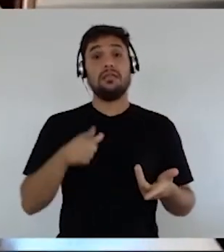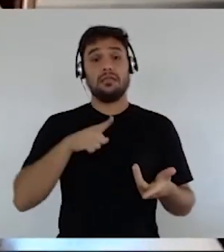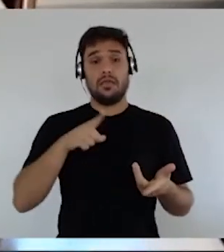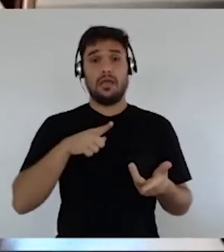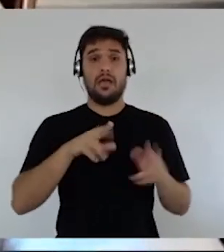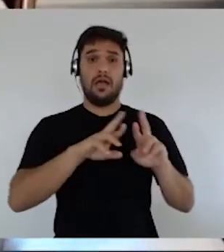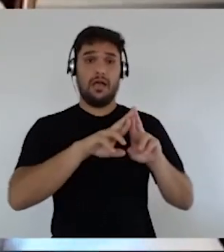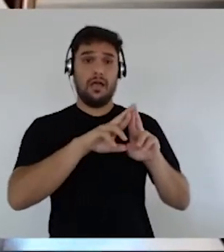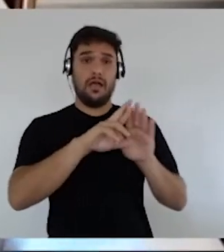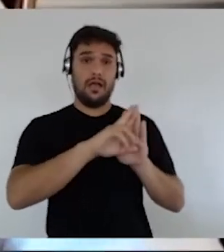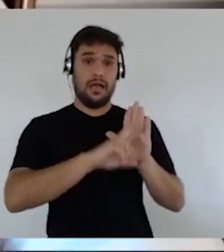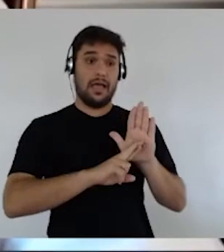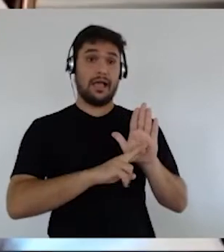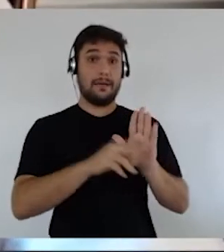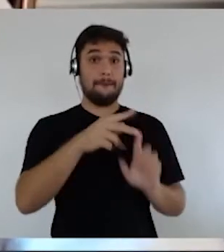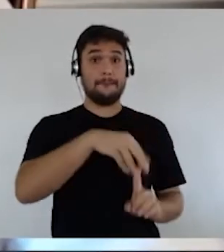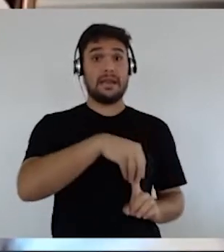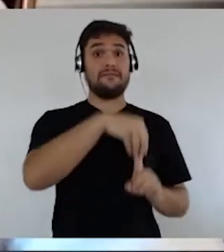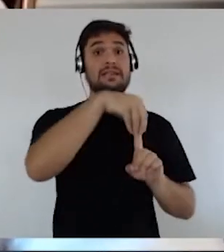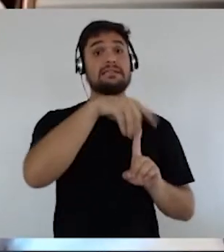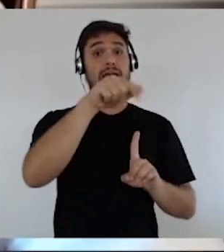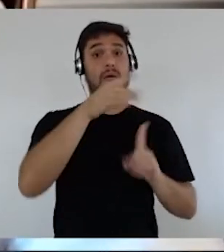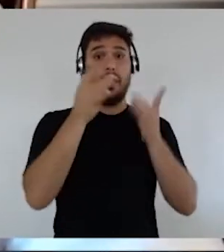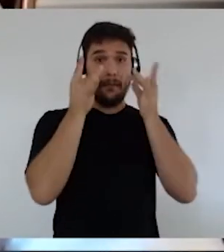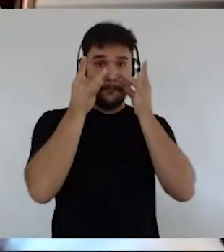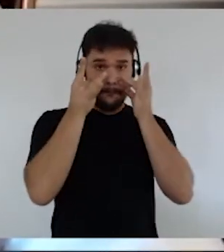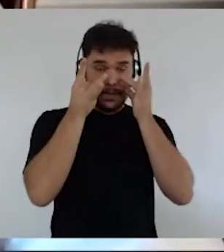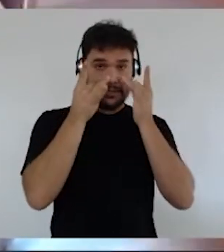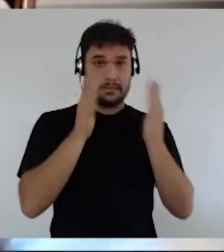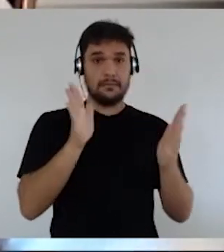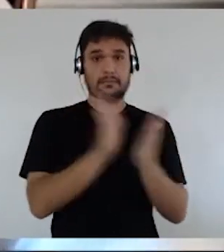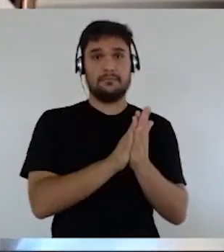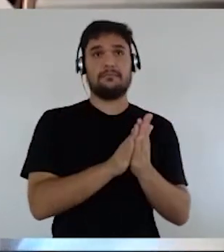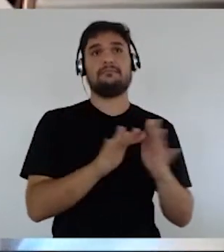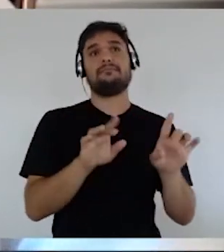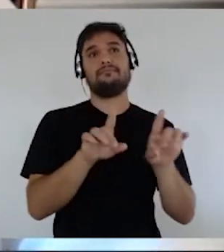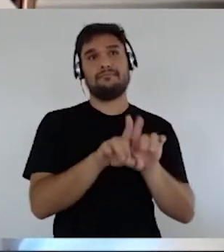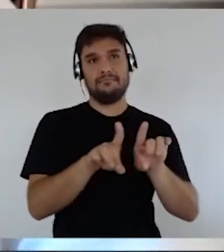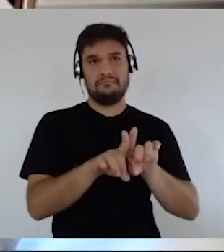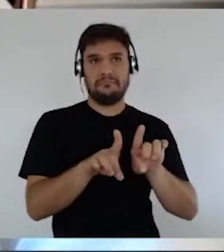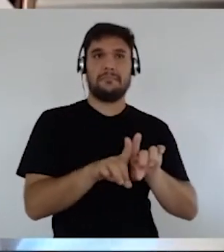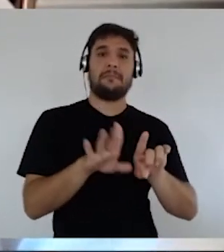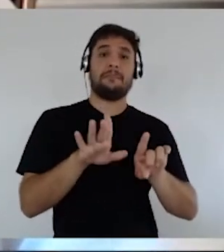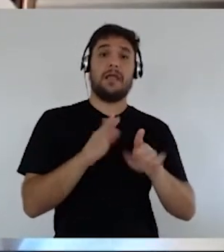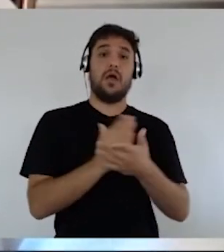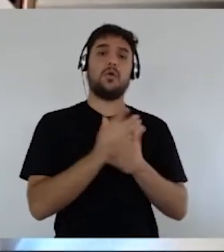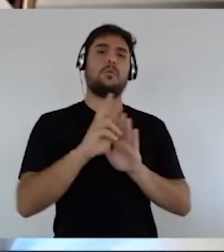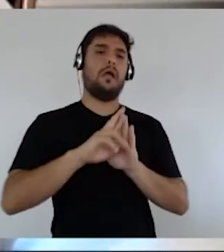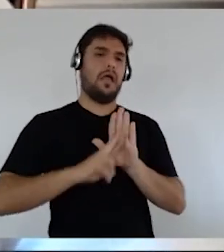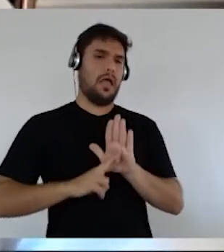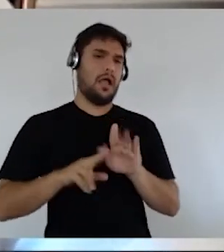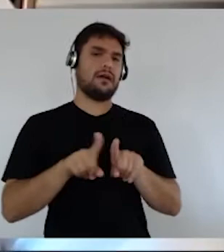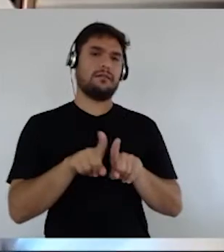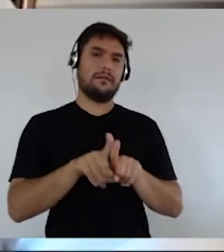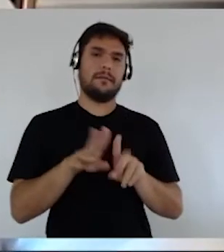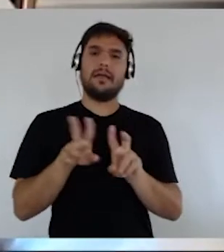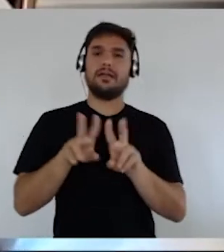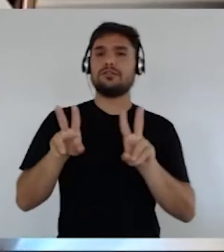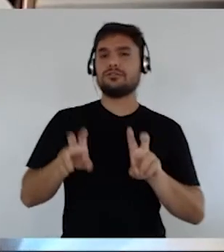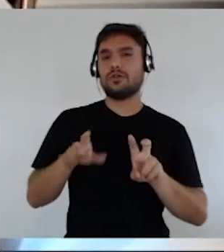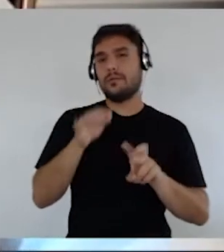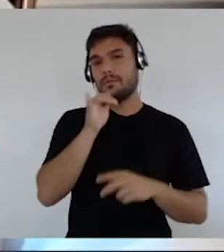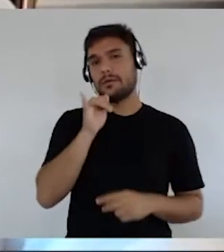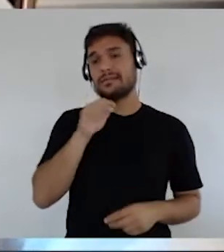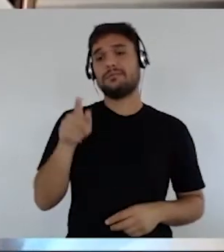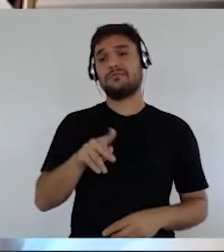regime preferencial ser o regime presencial, há algumas normas isoladas no sentido, tal como o